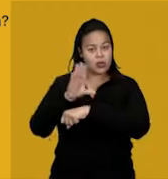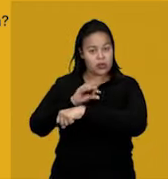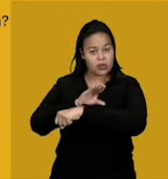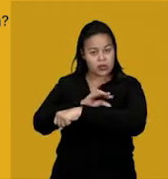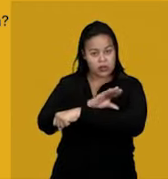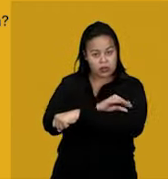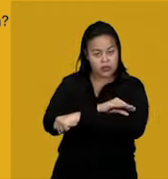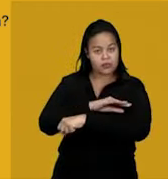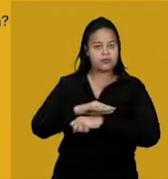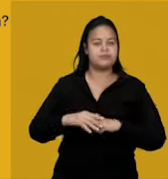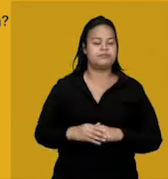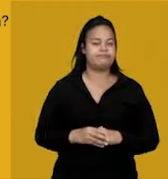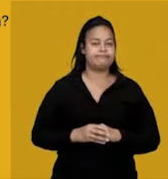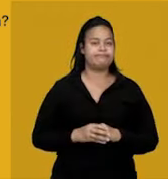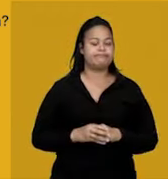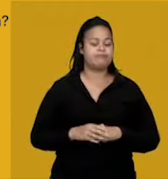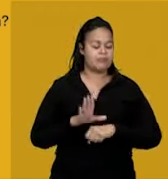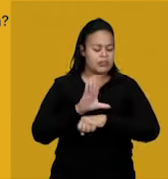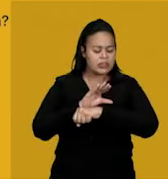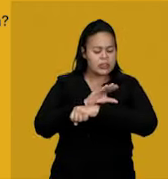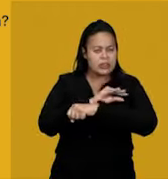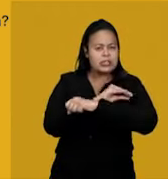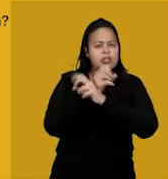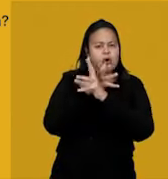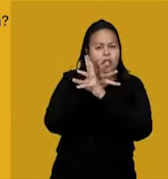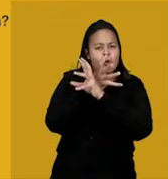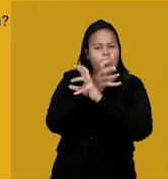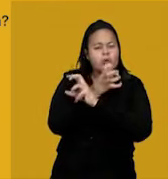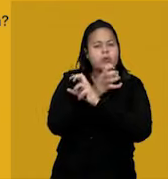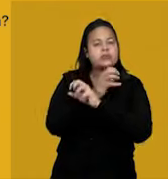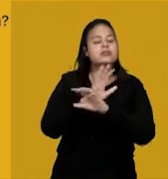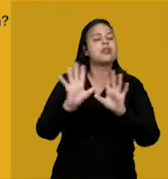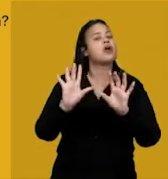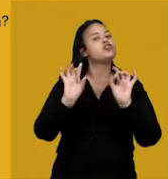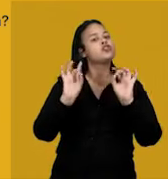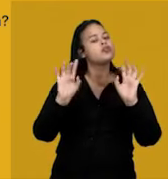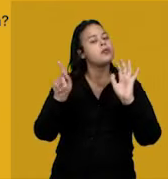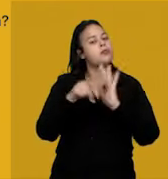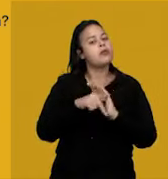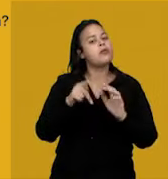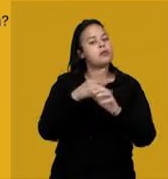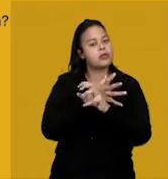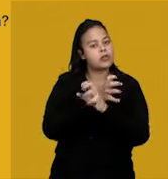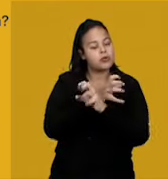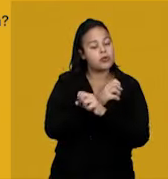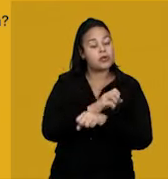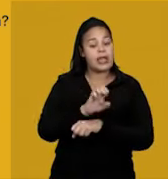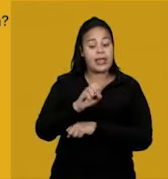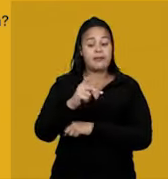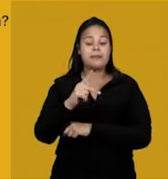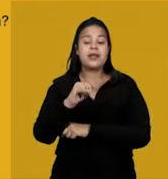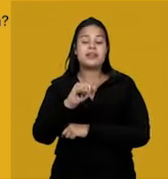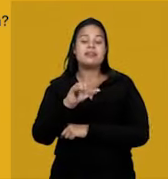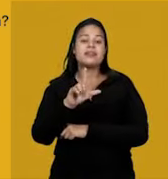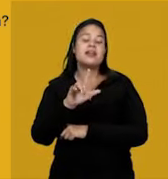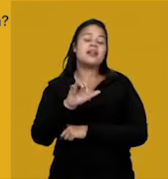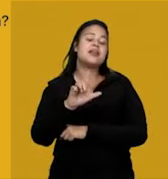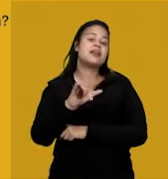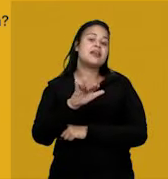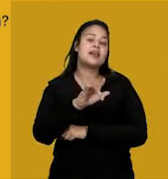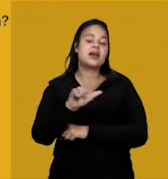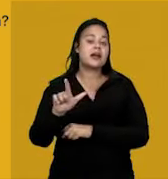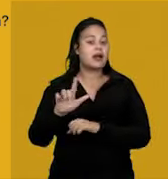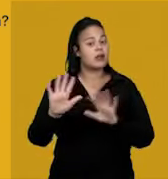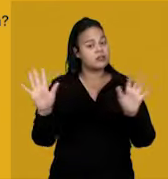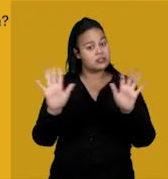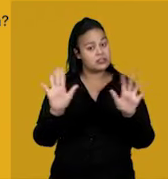É o tecido ósseo? Não, o tecido ósseo vai formar os ossos. É o tecido epitelial? Não, o tecido epitelial é um tecido